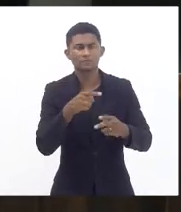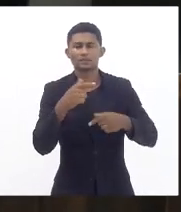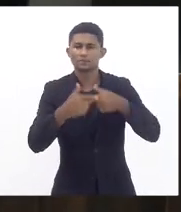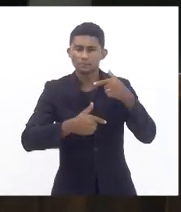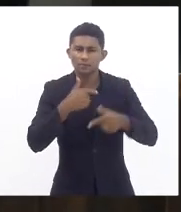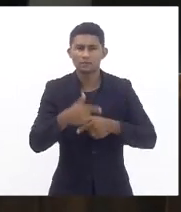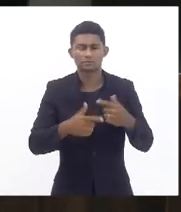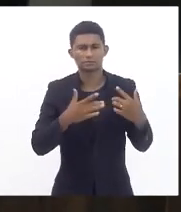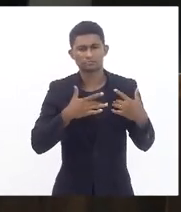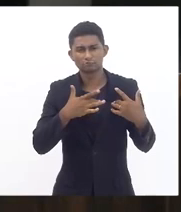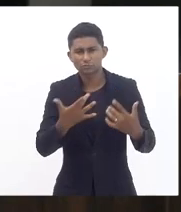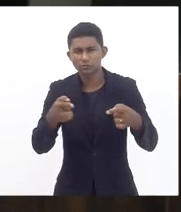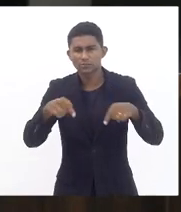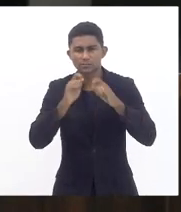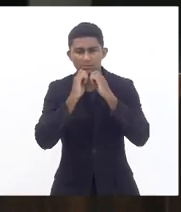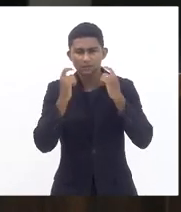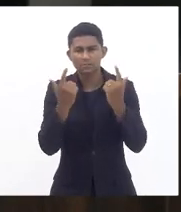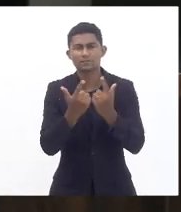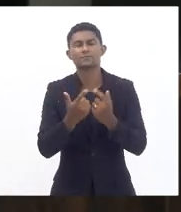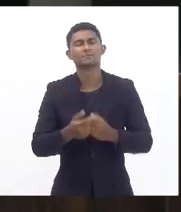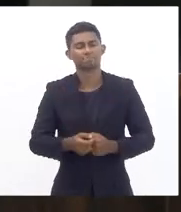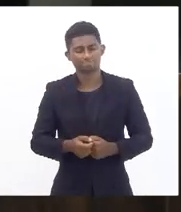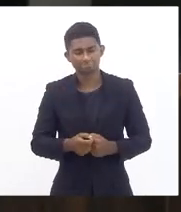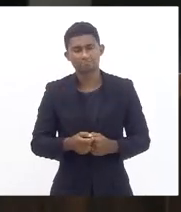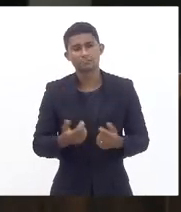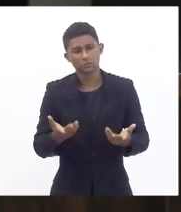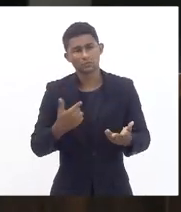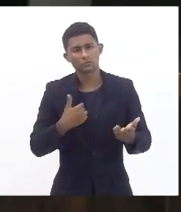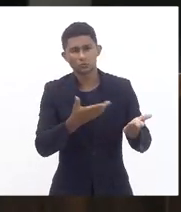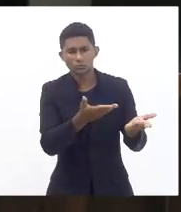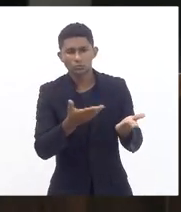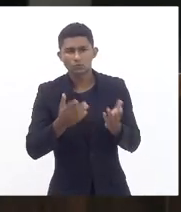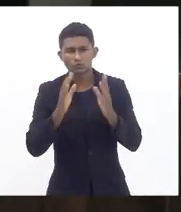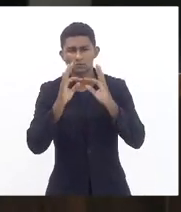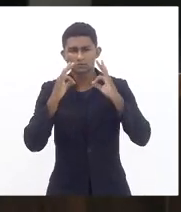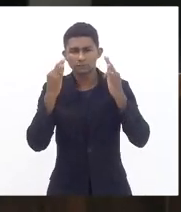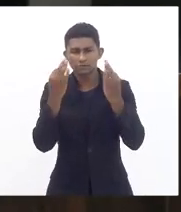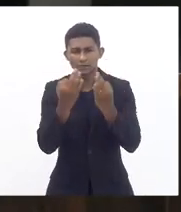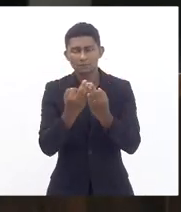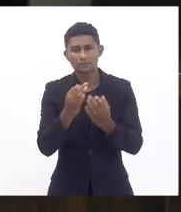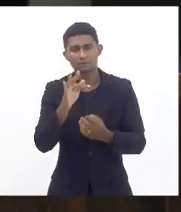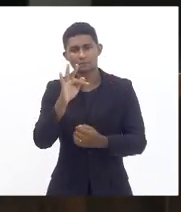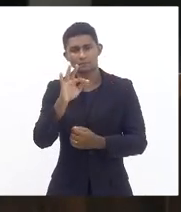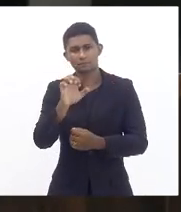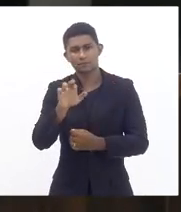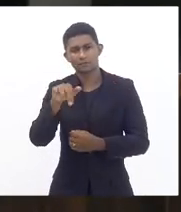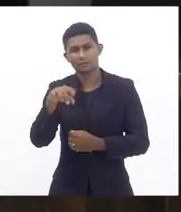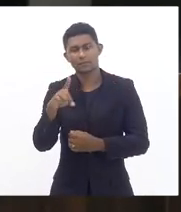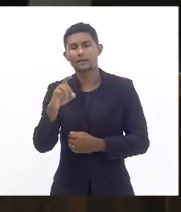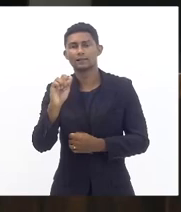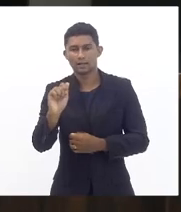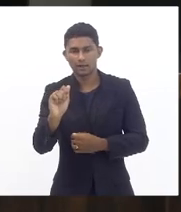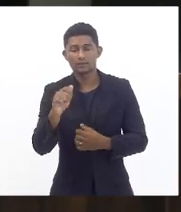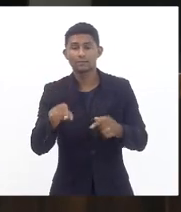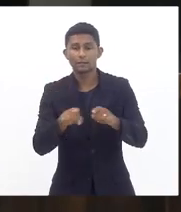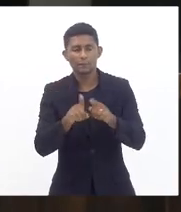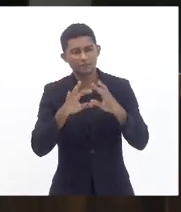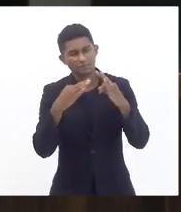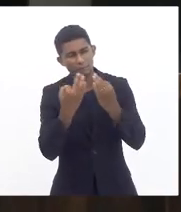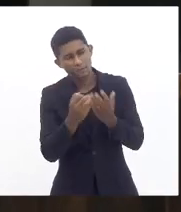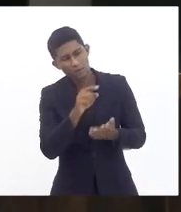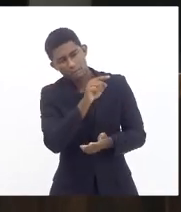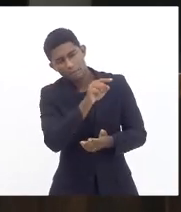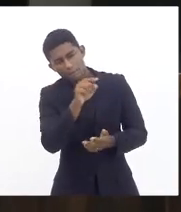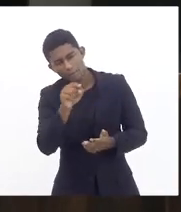servir dentro da Assembleia Legislativa. Então, eu queria convidar a família da Fernanda e os familiares que estão aqui,